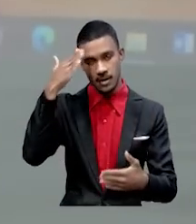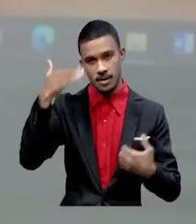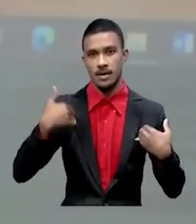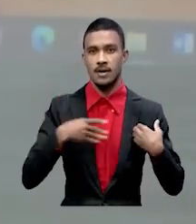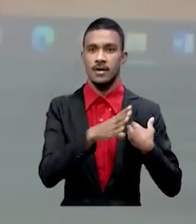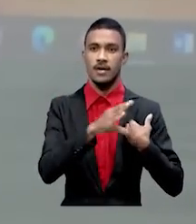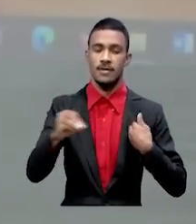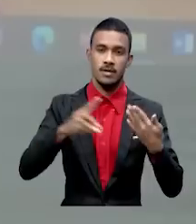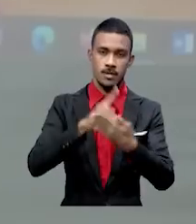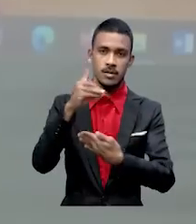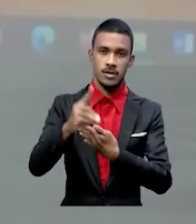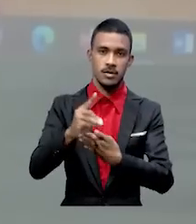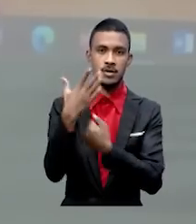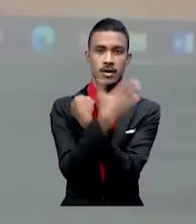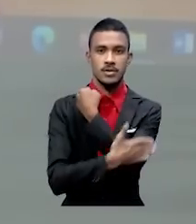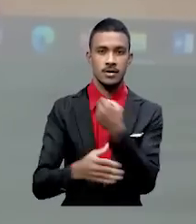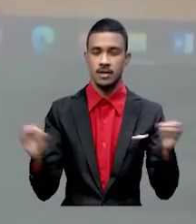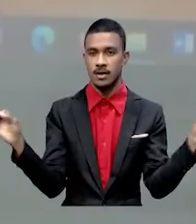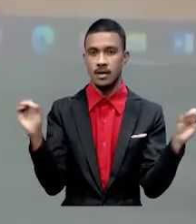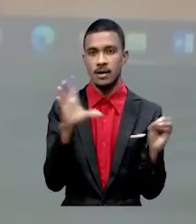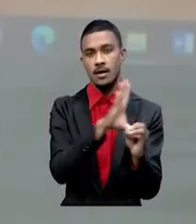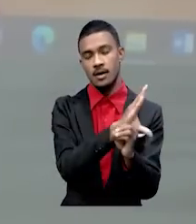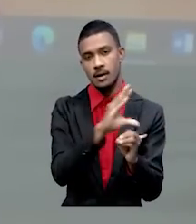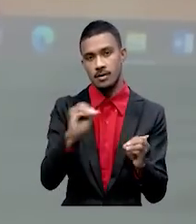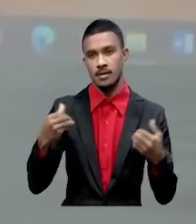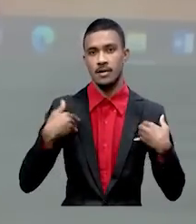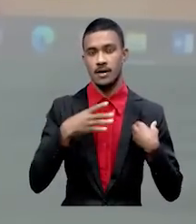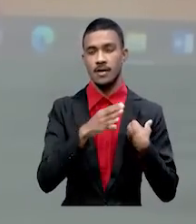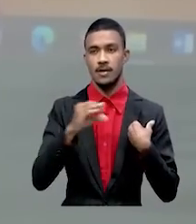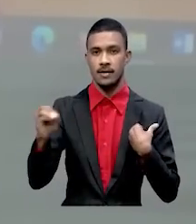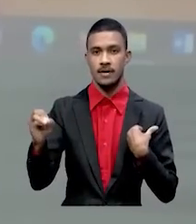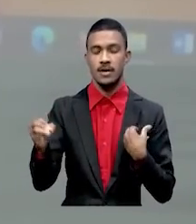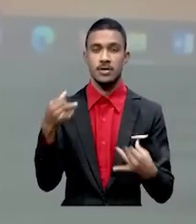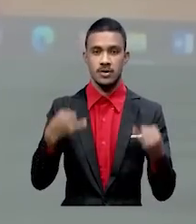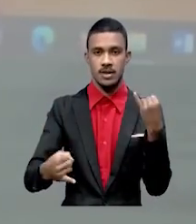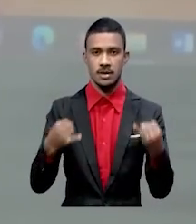das nações não desequilibraram a balança da justiça.